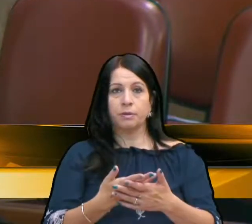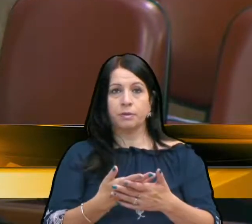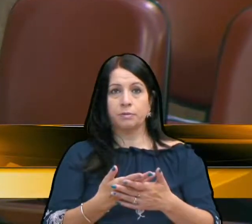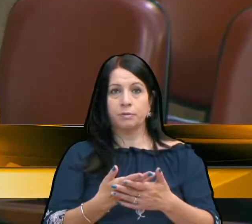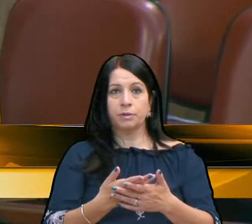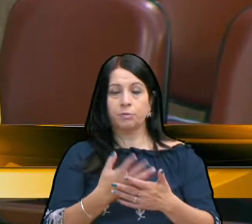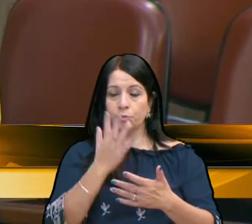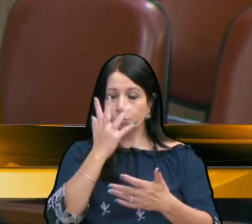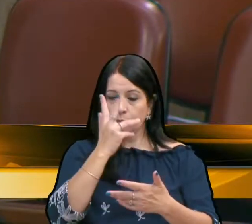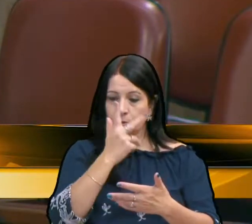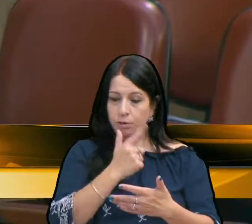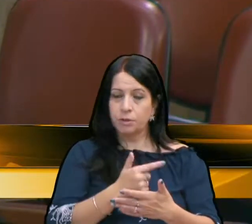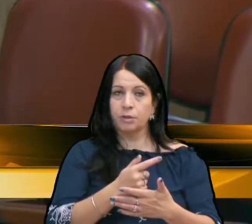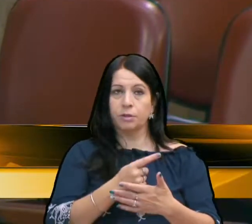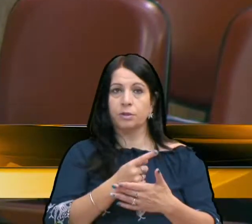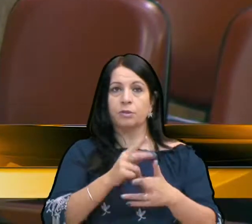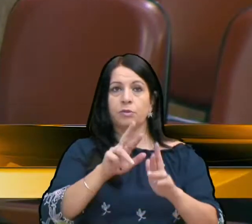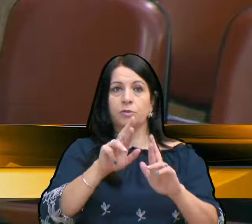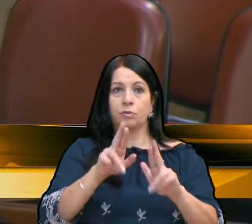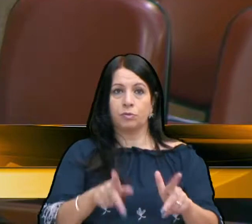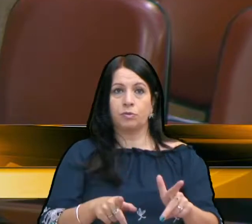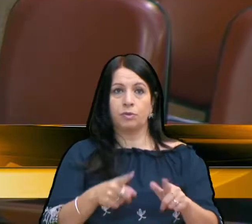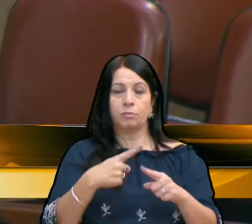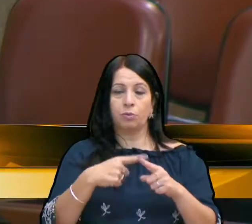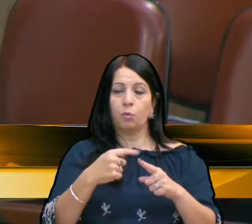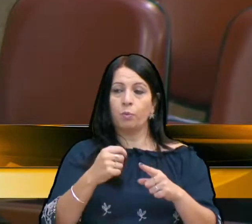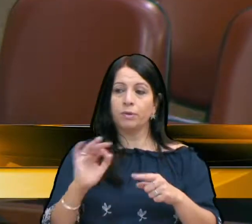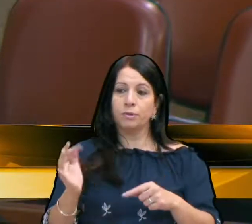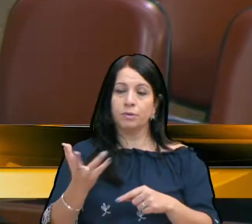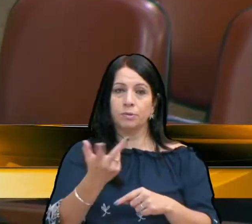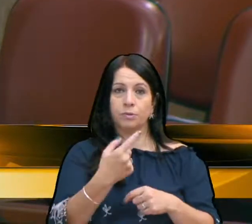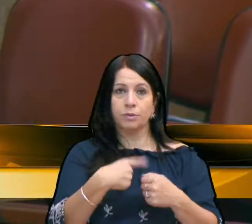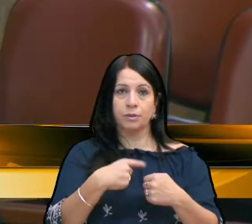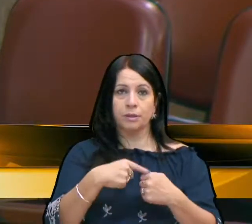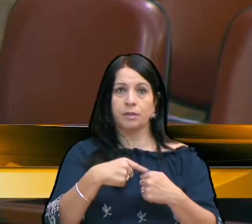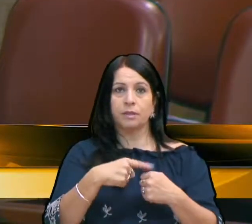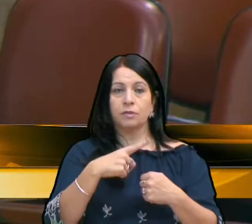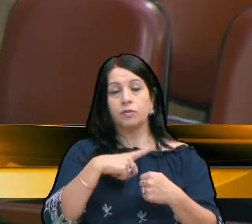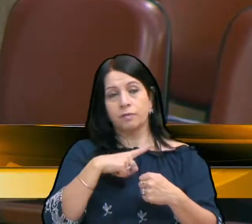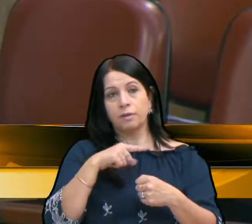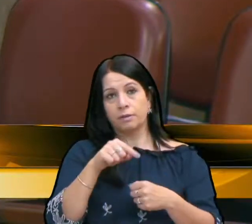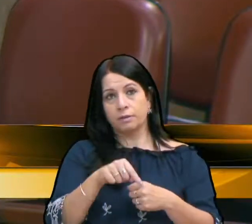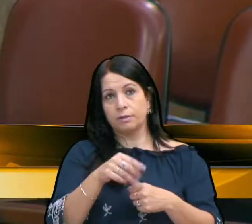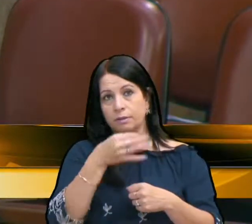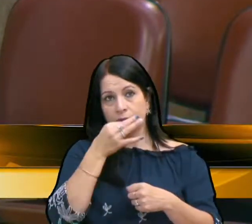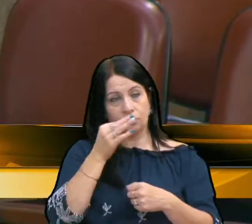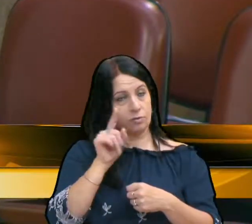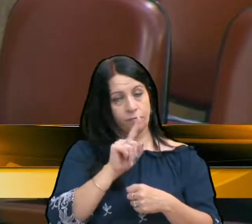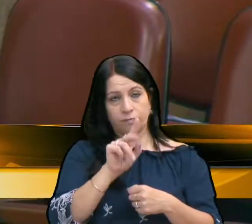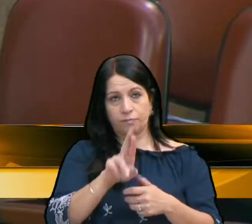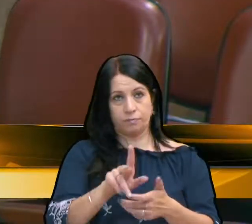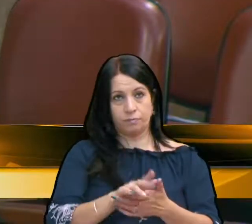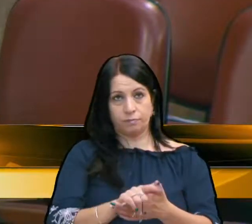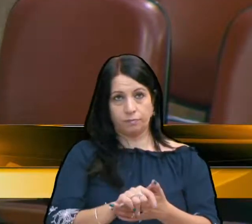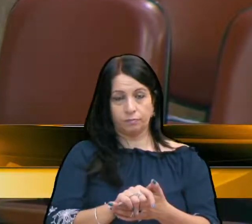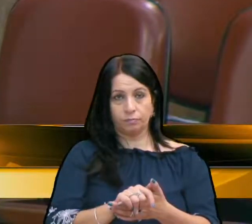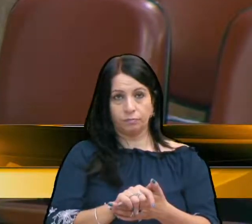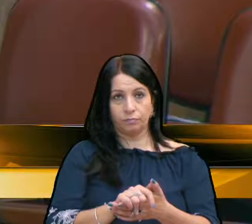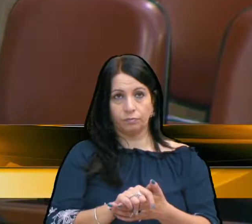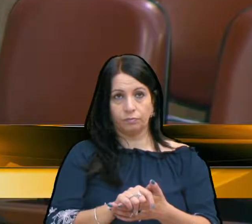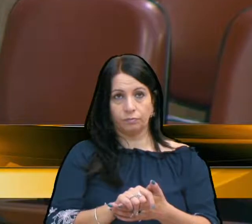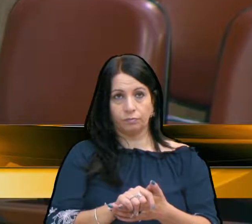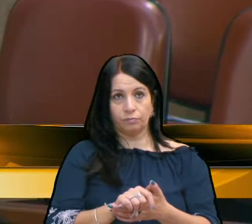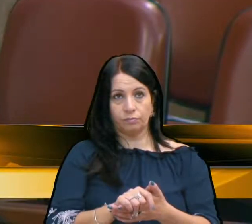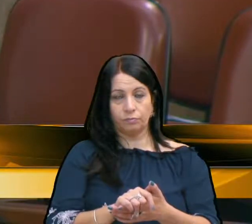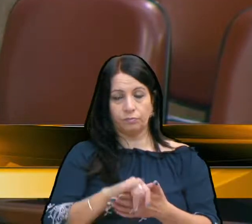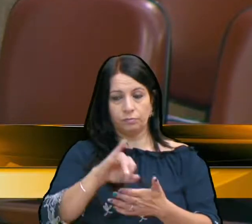momento bonito, um momento diferente, porque a maioria das nossas cidades passaram por isso e Caxias não foi diferente. Então, o